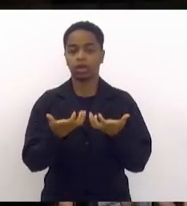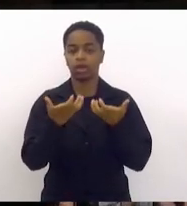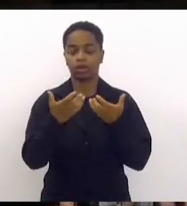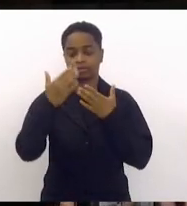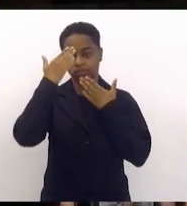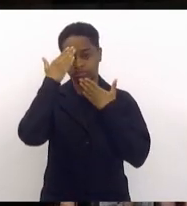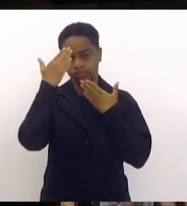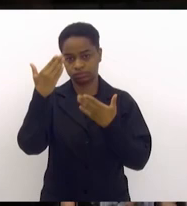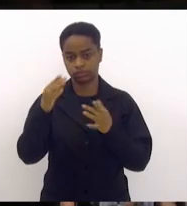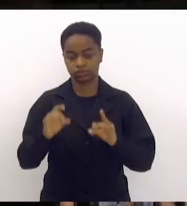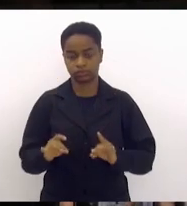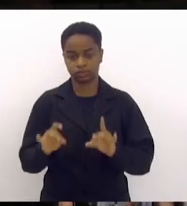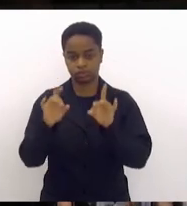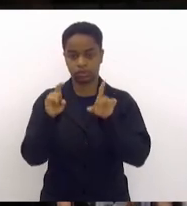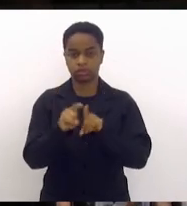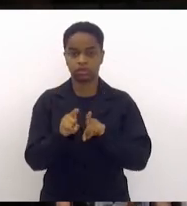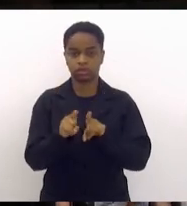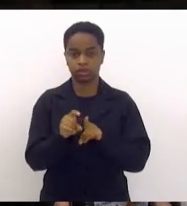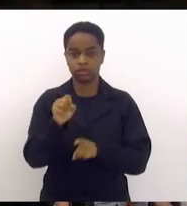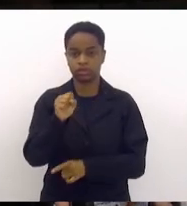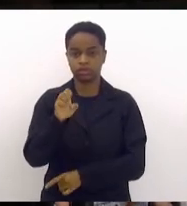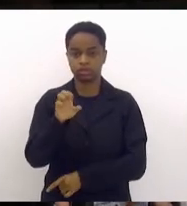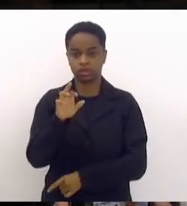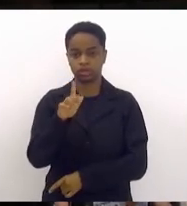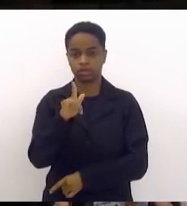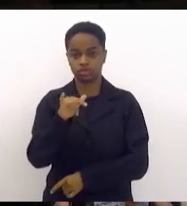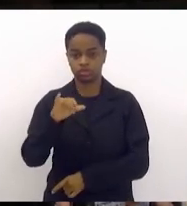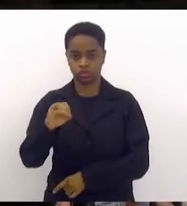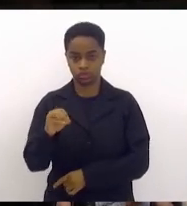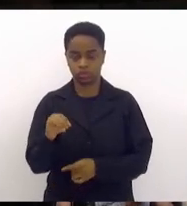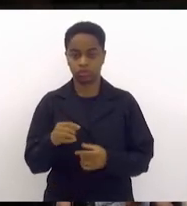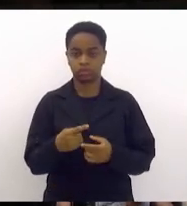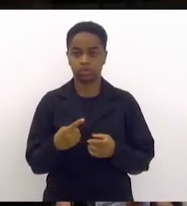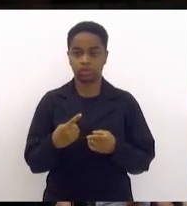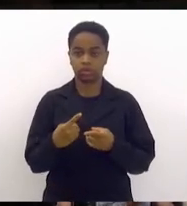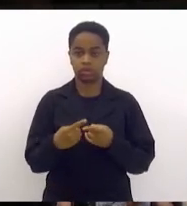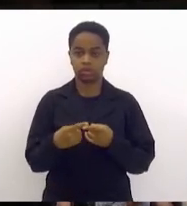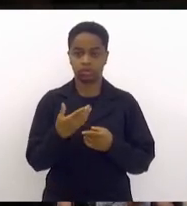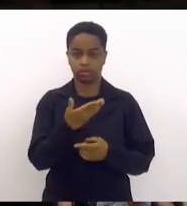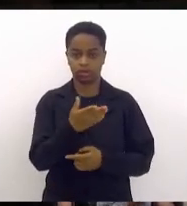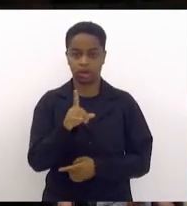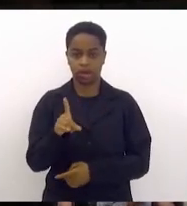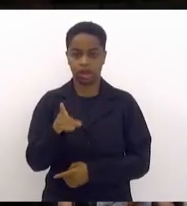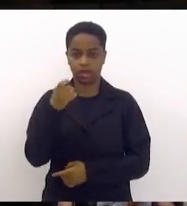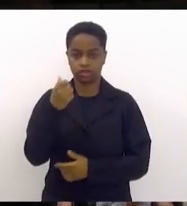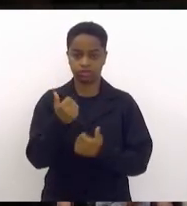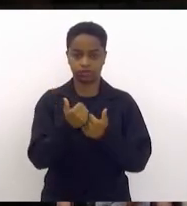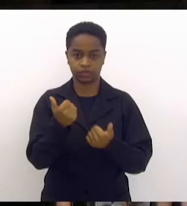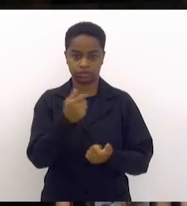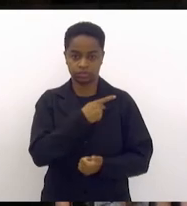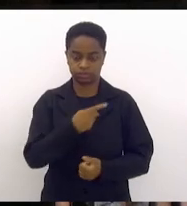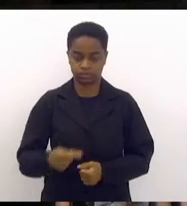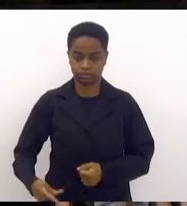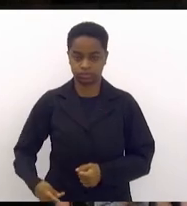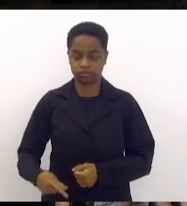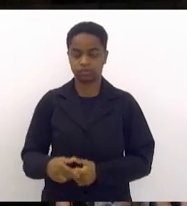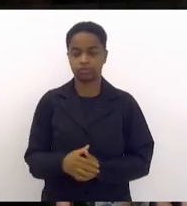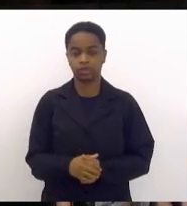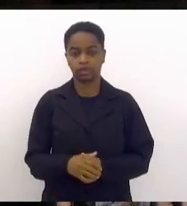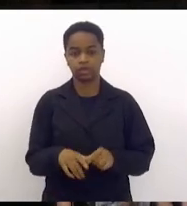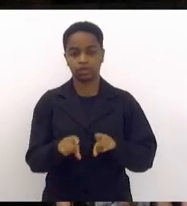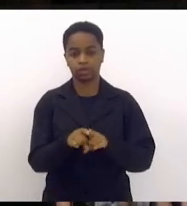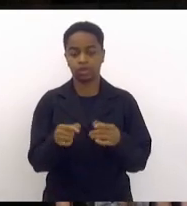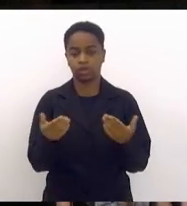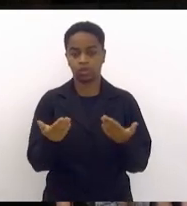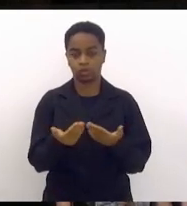agradecimentos muito especiais também ao Sérgio Bass ex ex eh vice-presidente do sinaval hoje